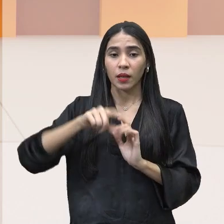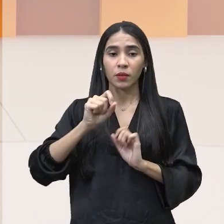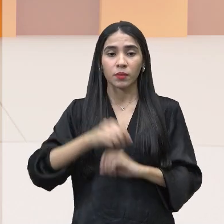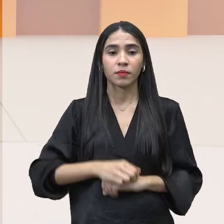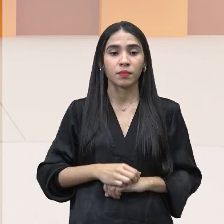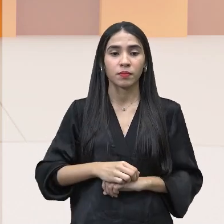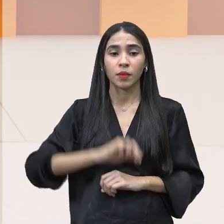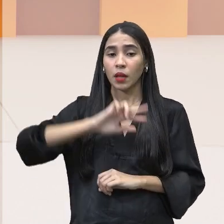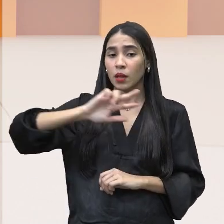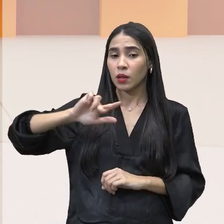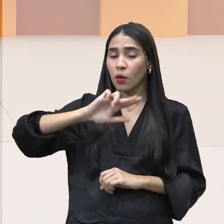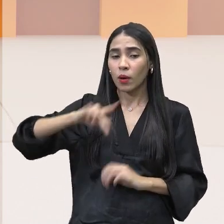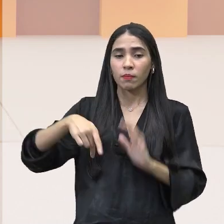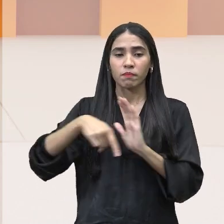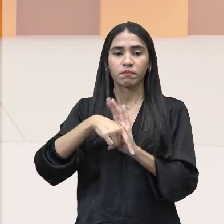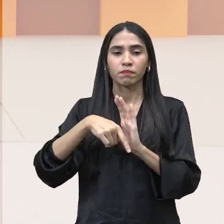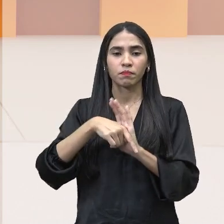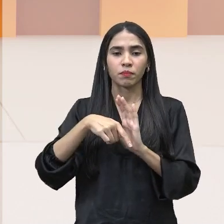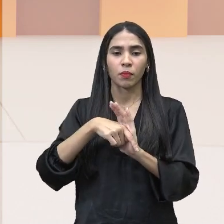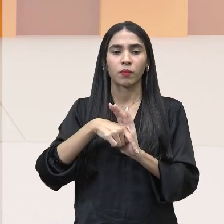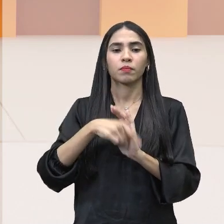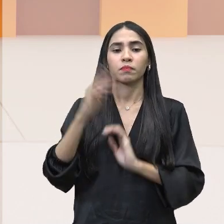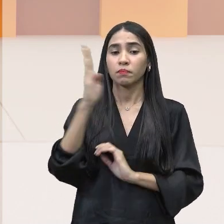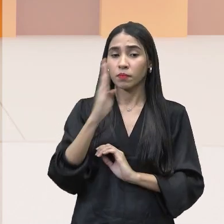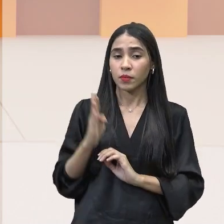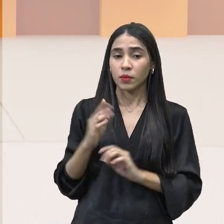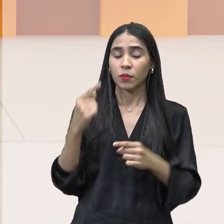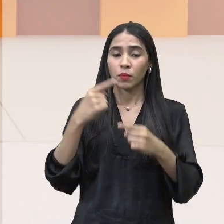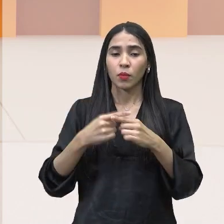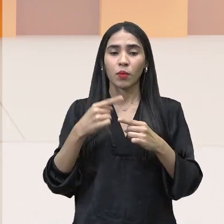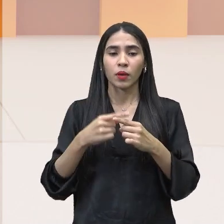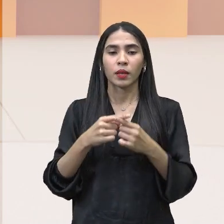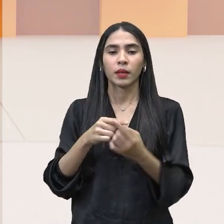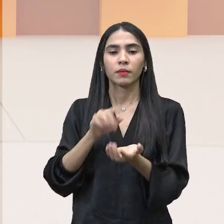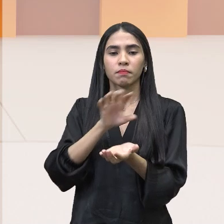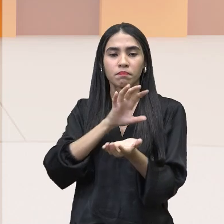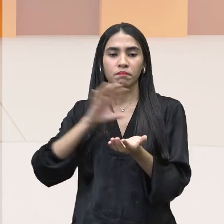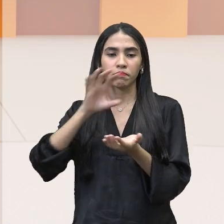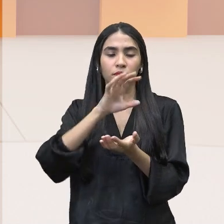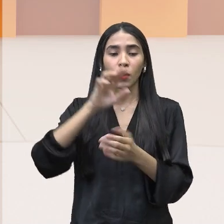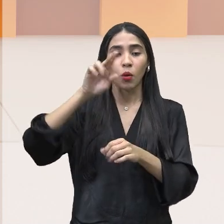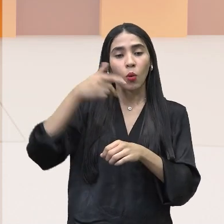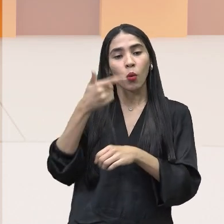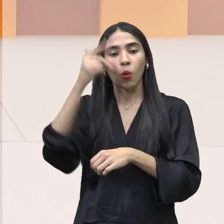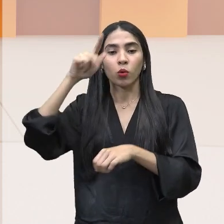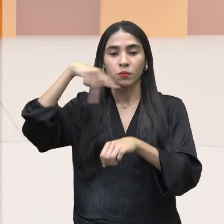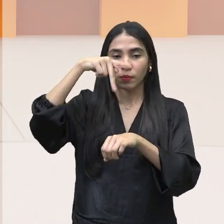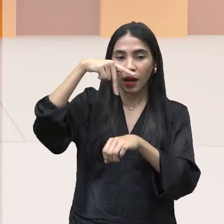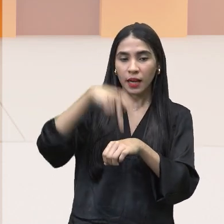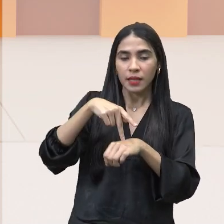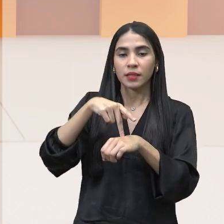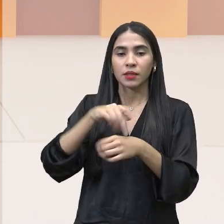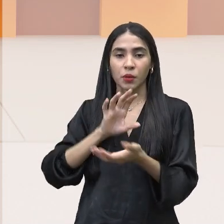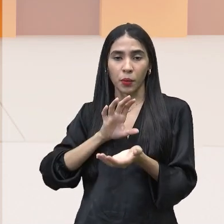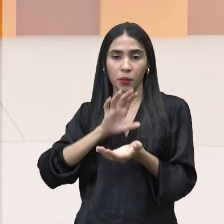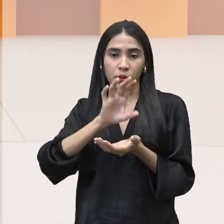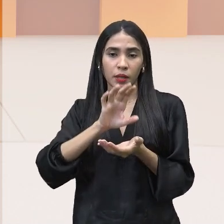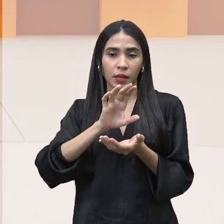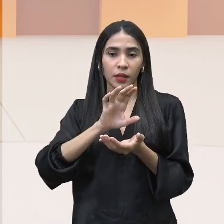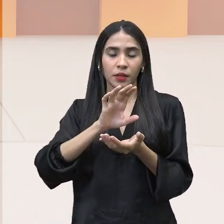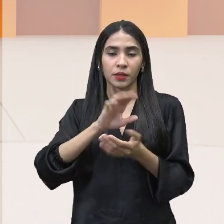não é exclusividade do Brasil, pois está presente em outros países do continente americano, que é chamado